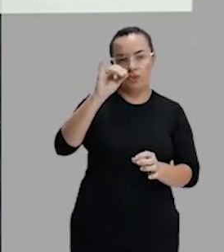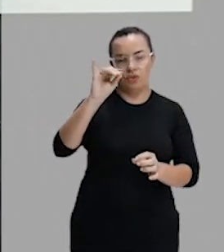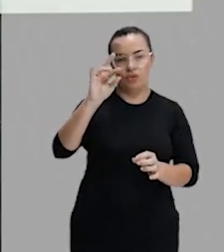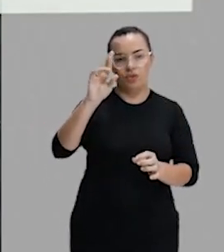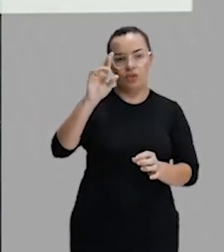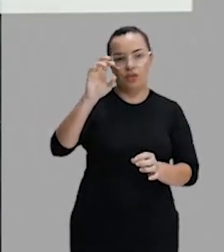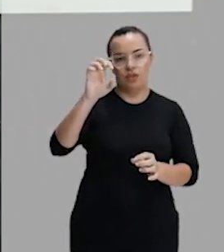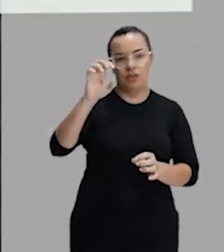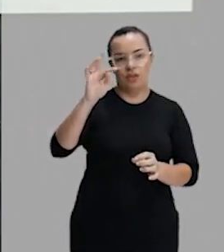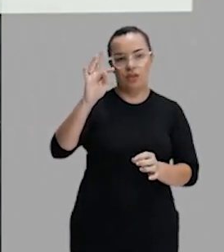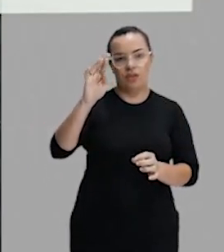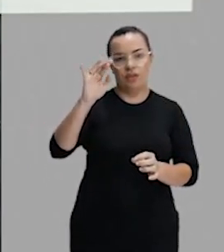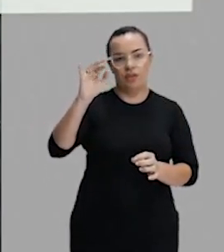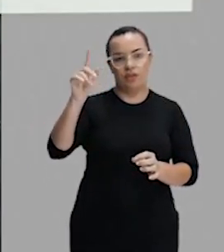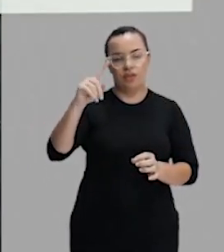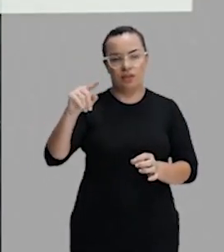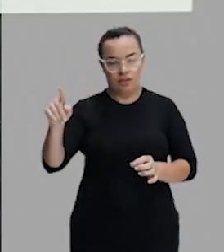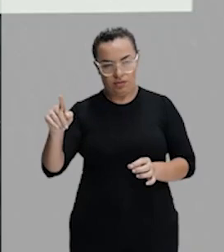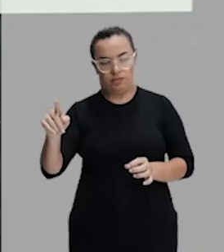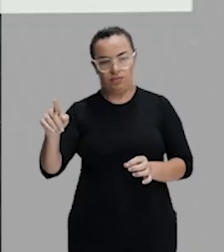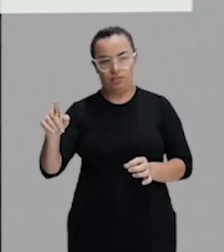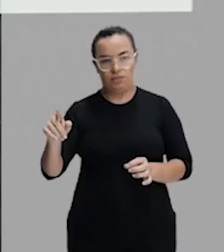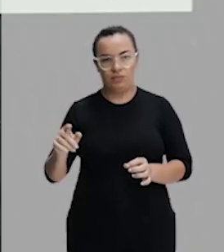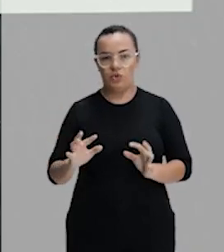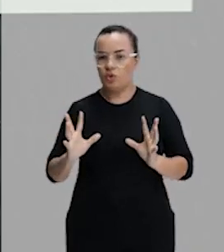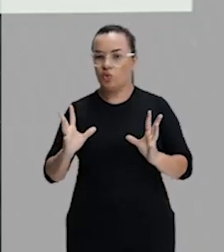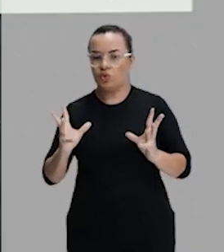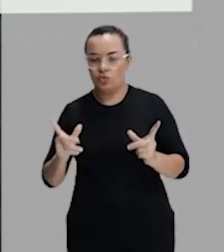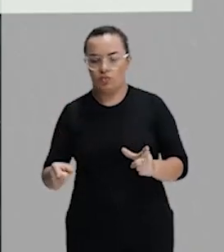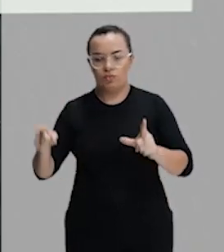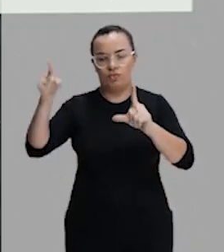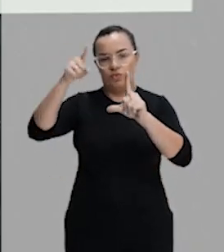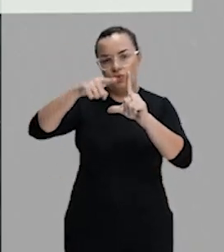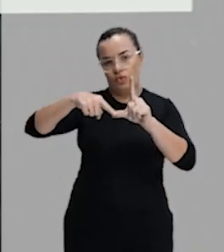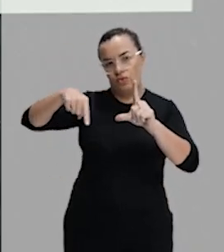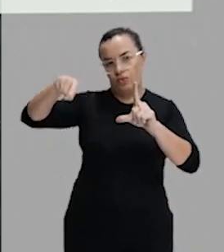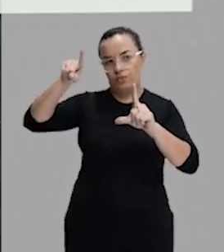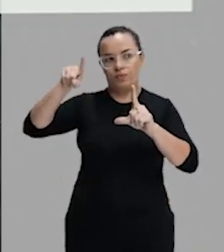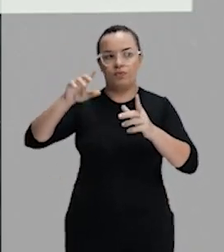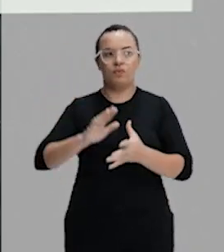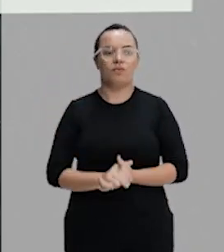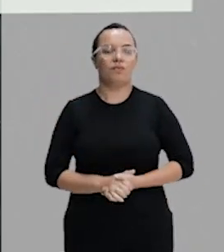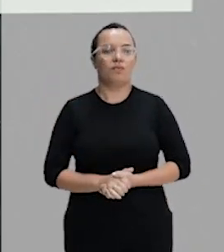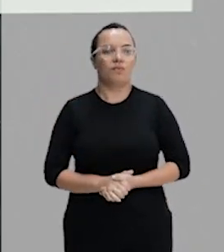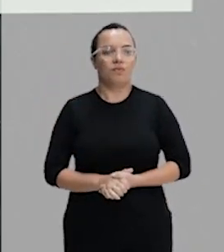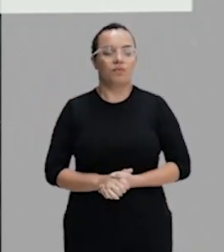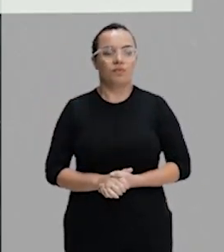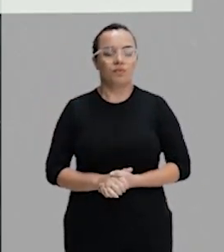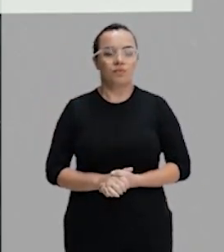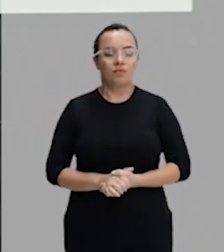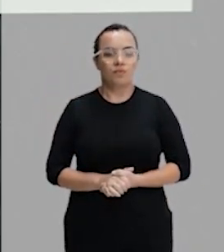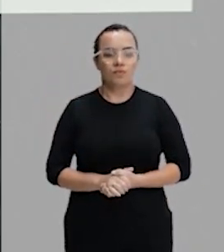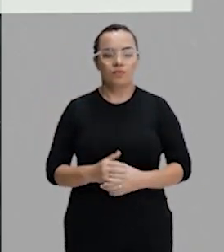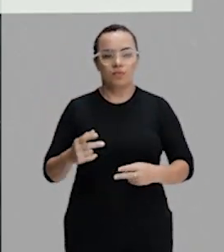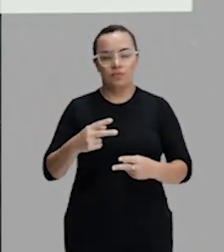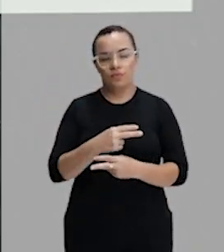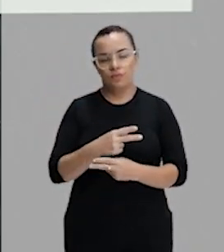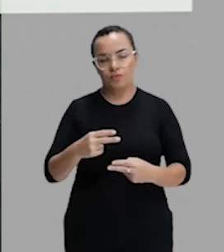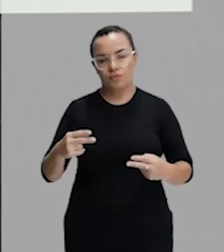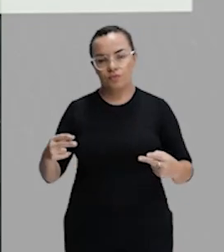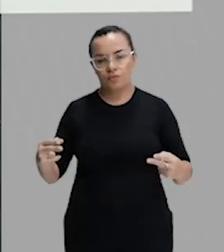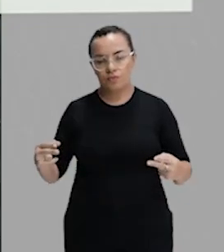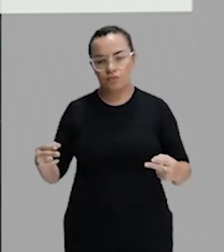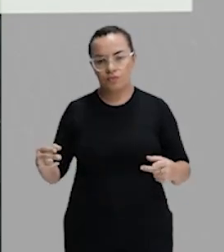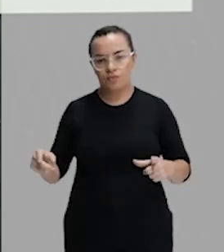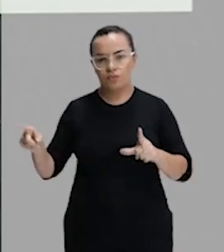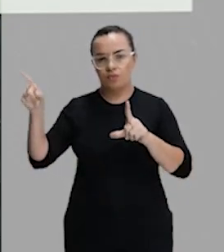a nossa figura geométrica, que é a parábola. Beleza? Entendido? Muito bem. Então, esse é o elemento aqui. É